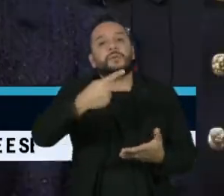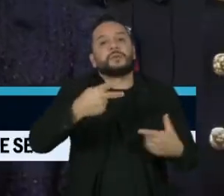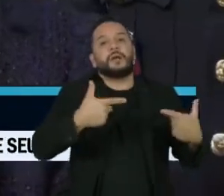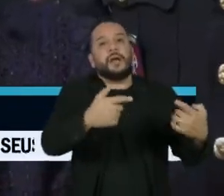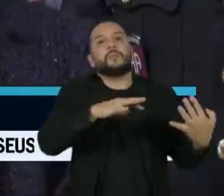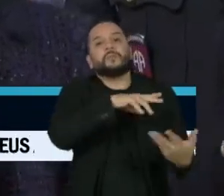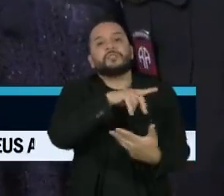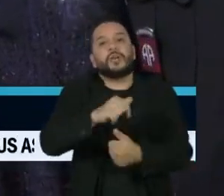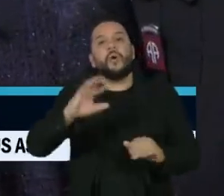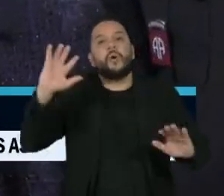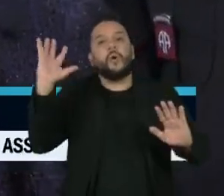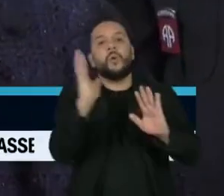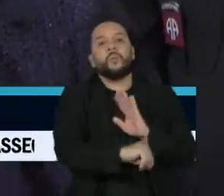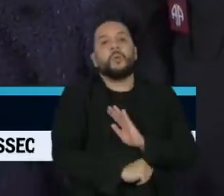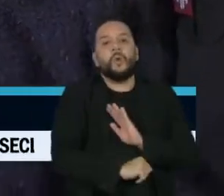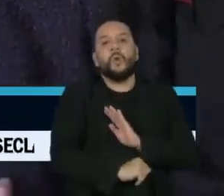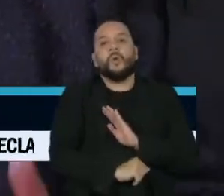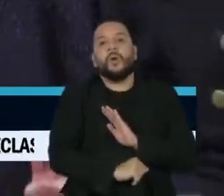Mundial.